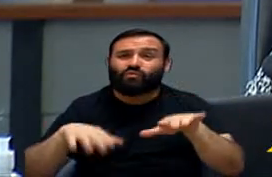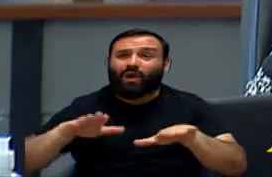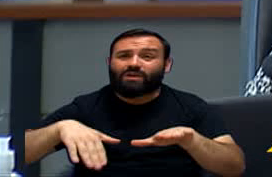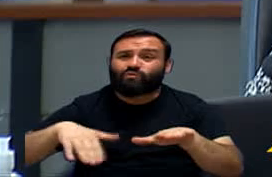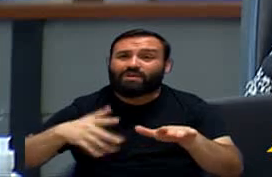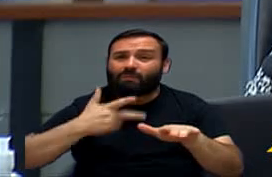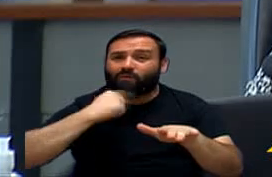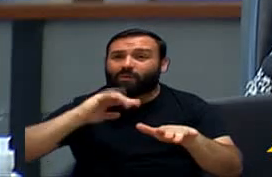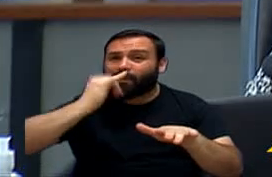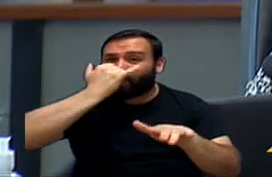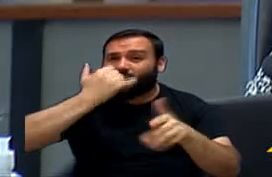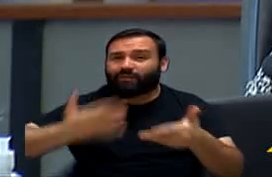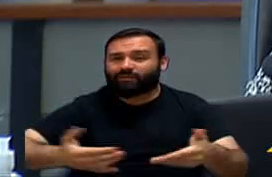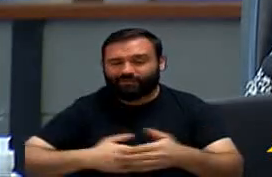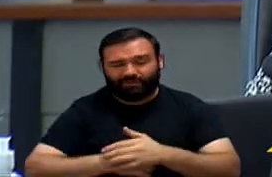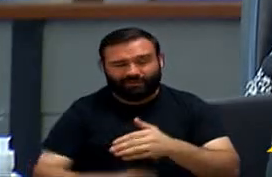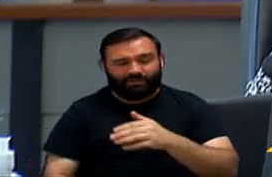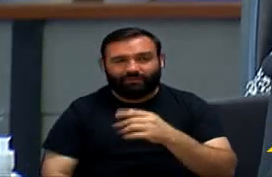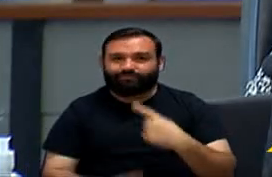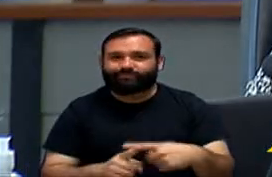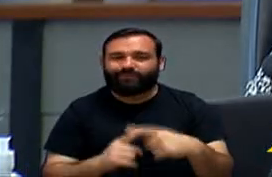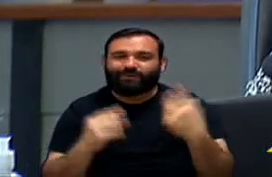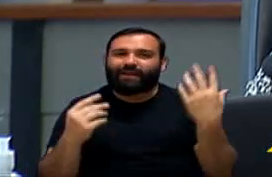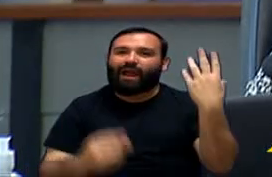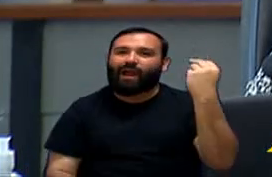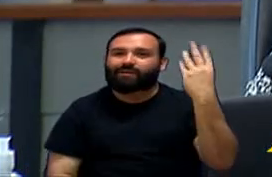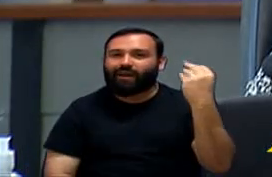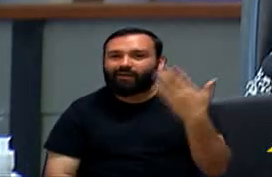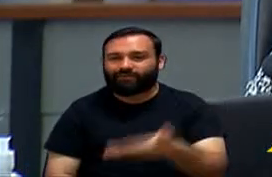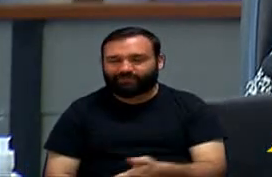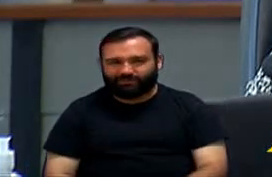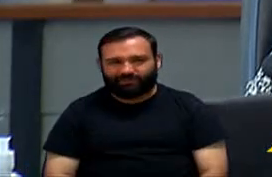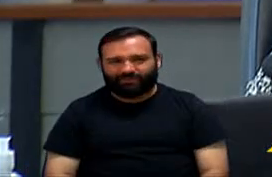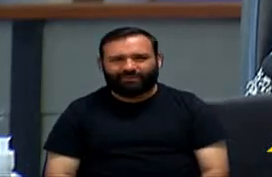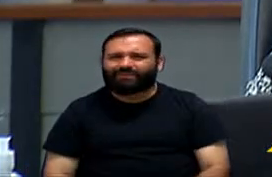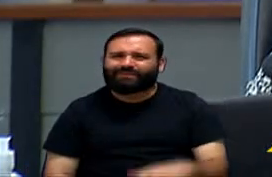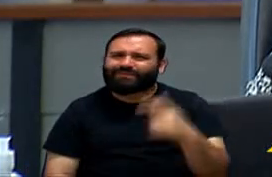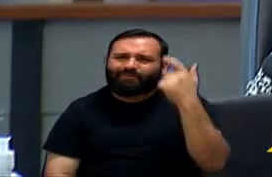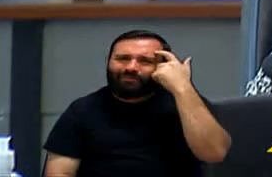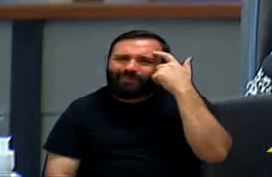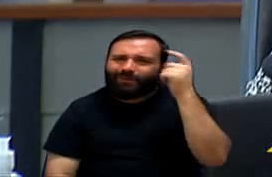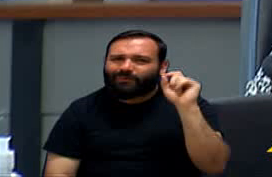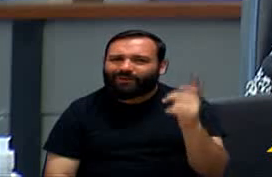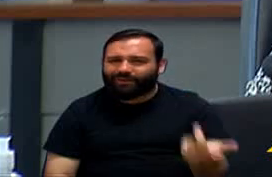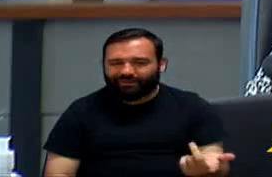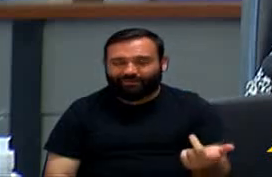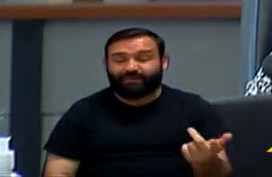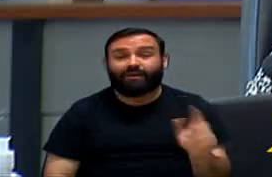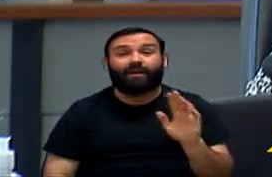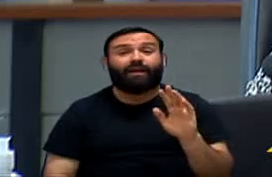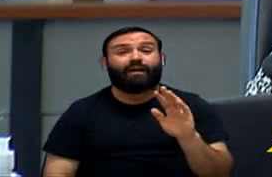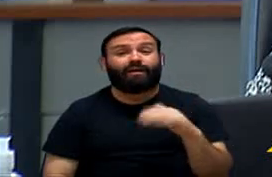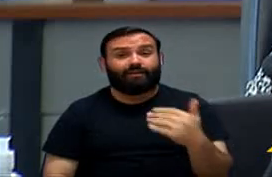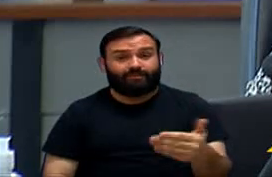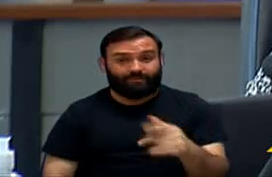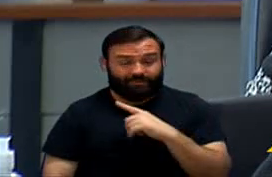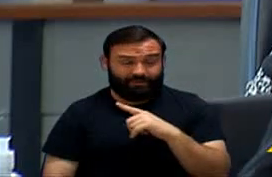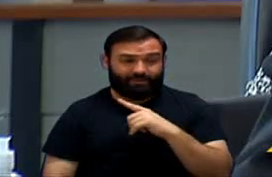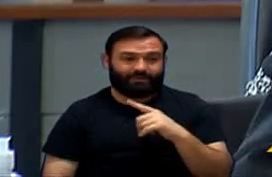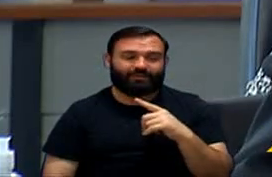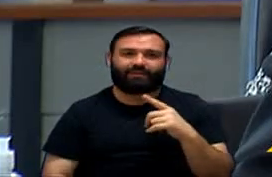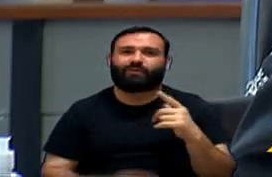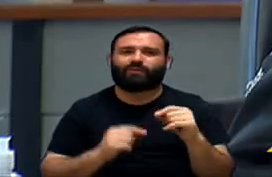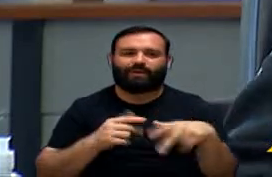velocidade para passar no no radar Será que tem na cabeça não aí depois tem a perna